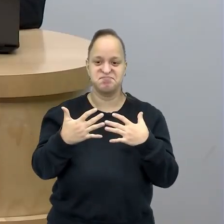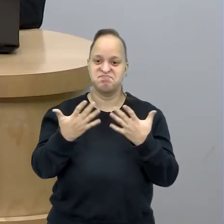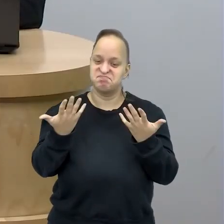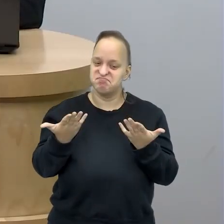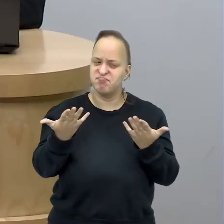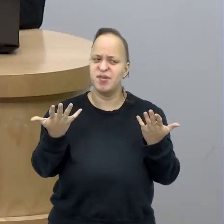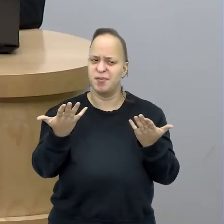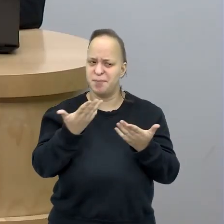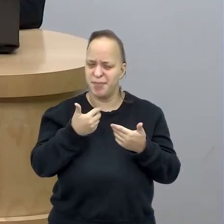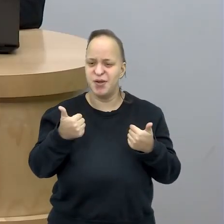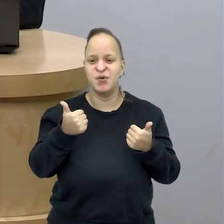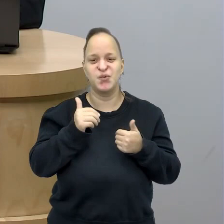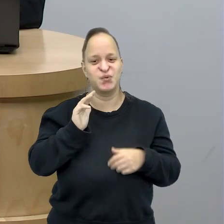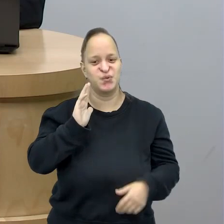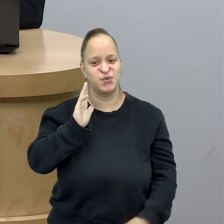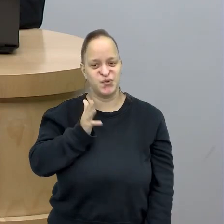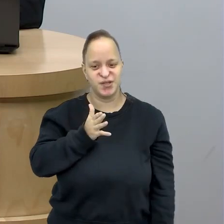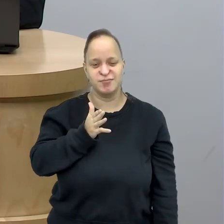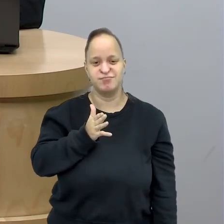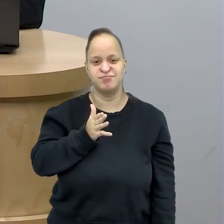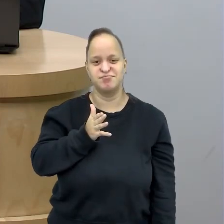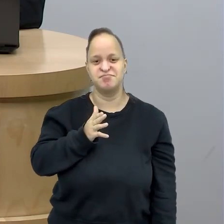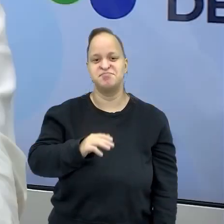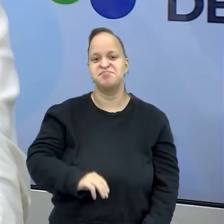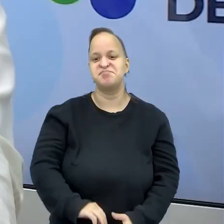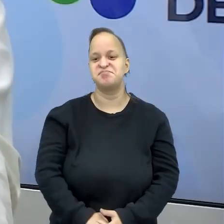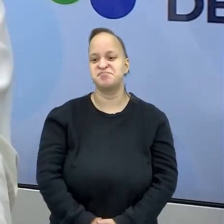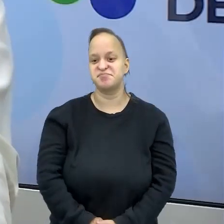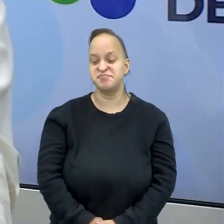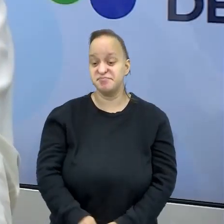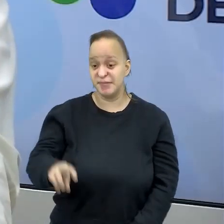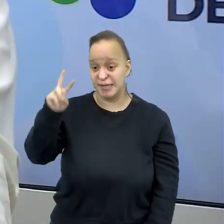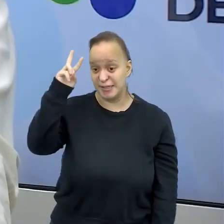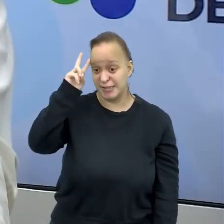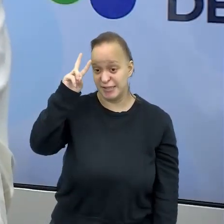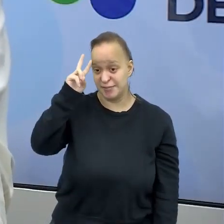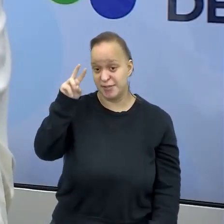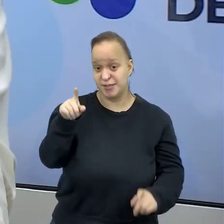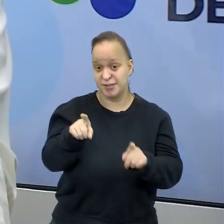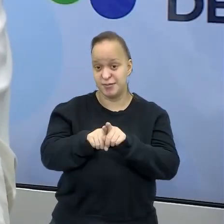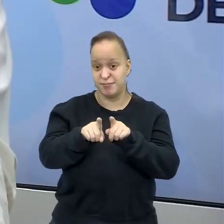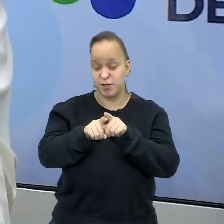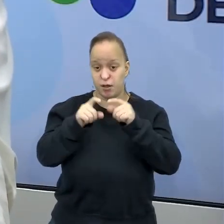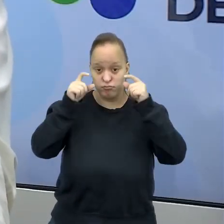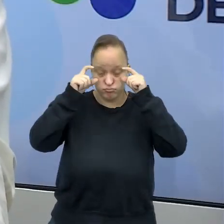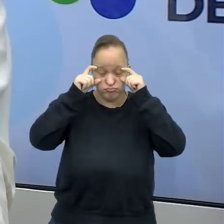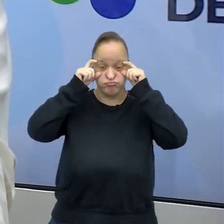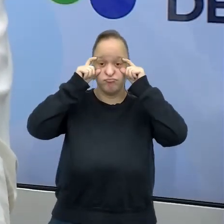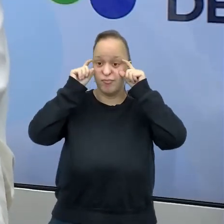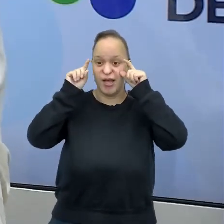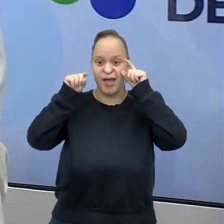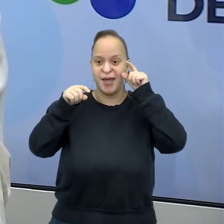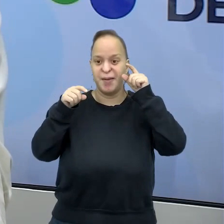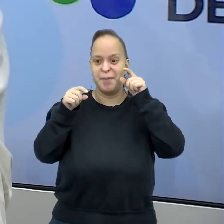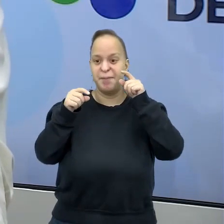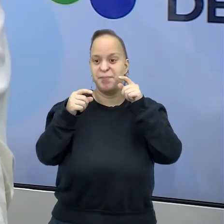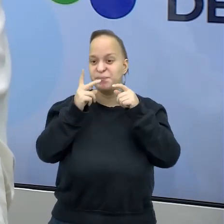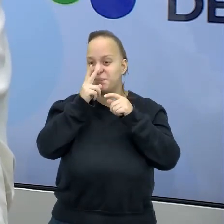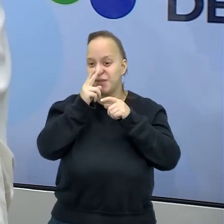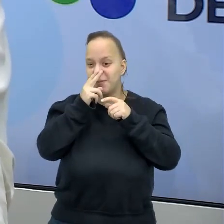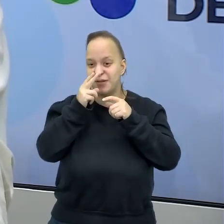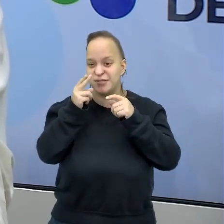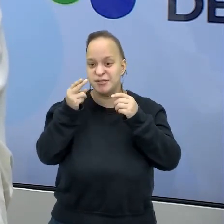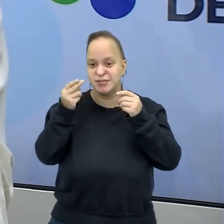uma melhorada aí, É verdade. E para lembrar, o óculos já virou um adesivo, que eu até esqueci de citar o